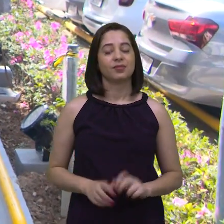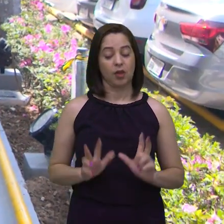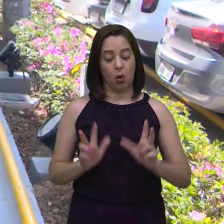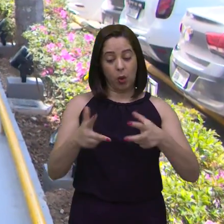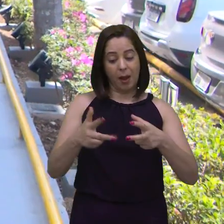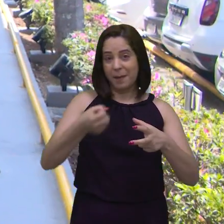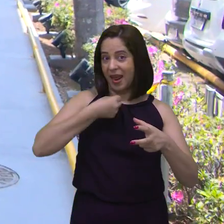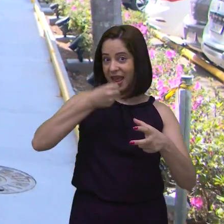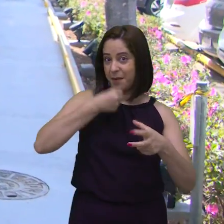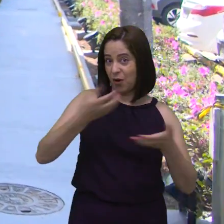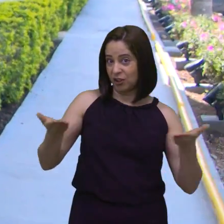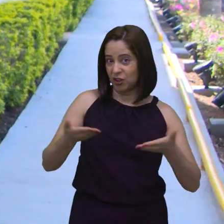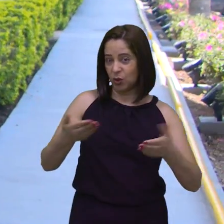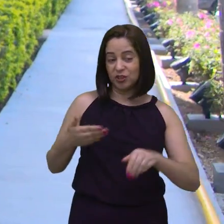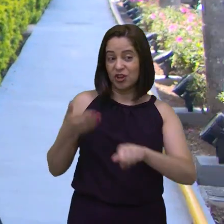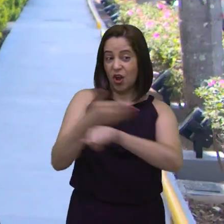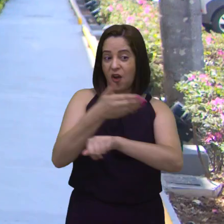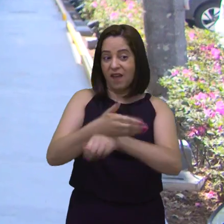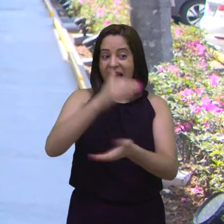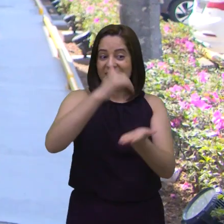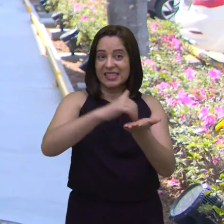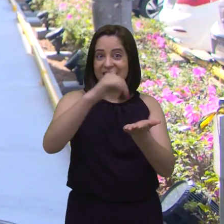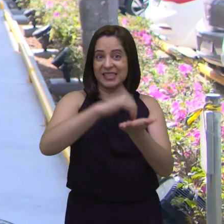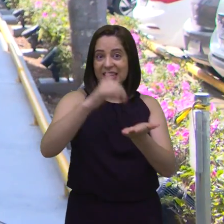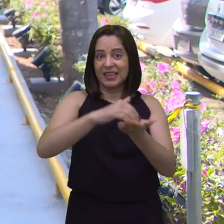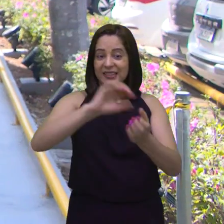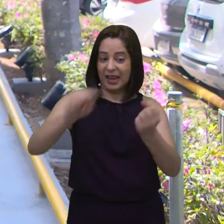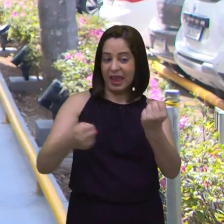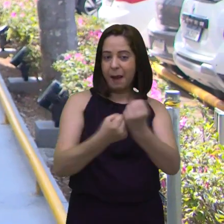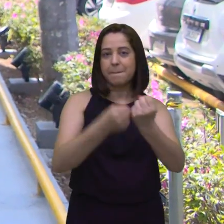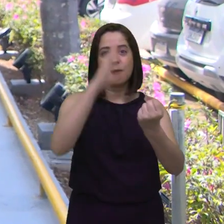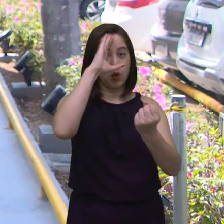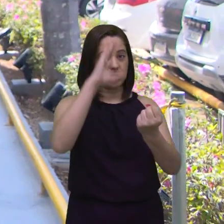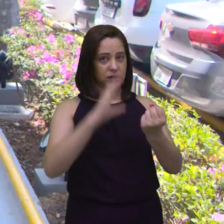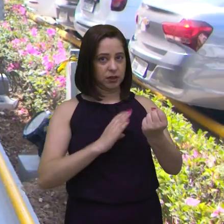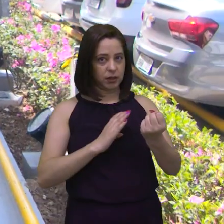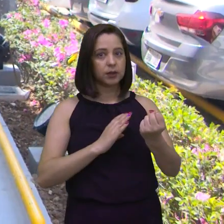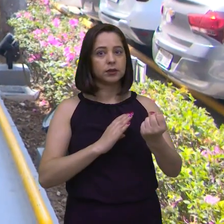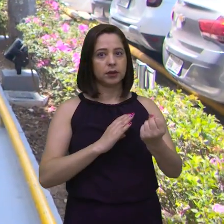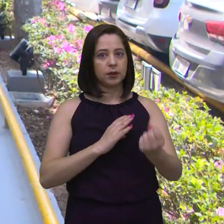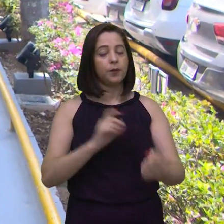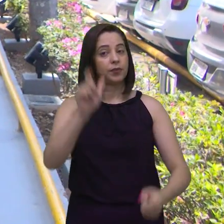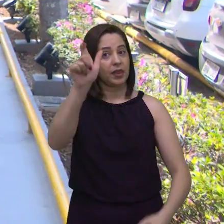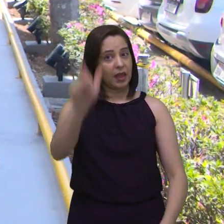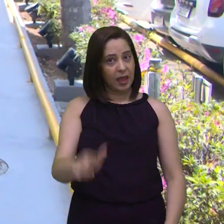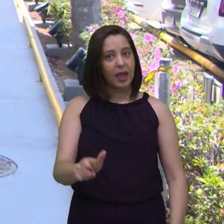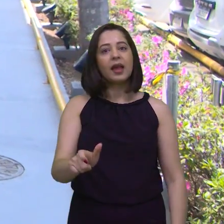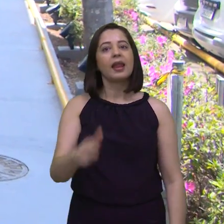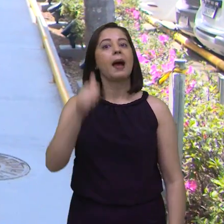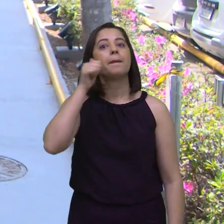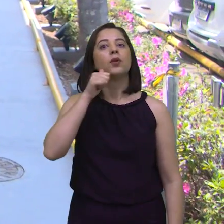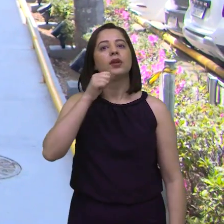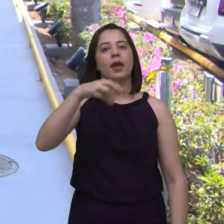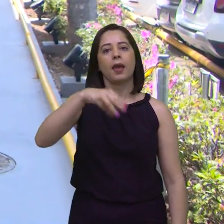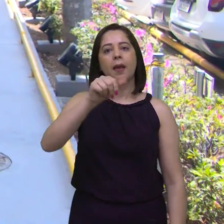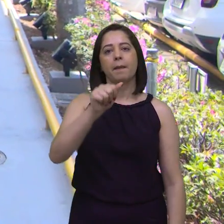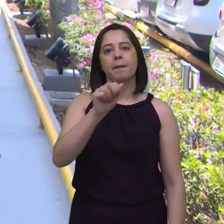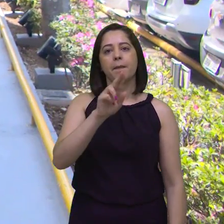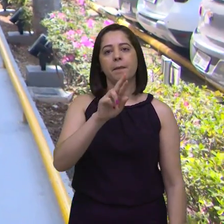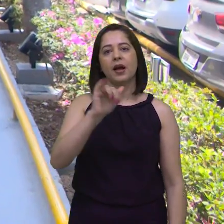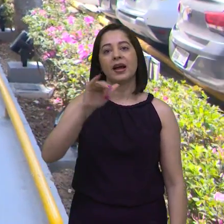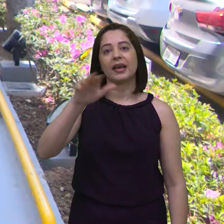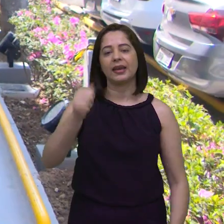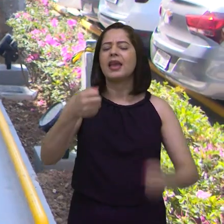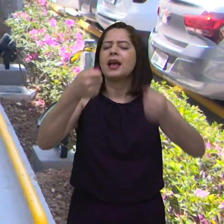No Câmara Repórter de hoje a gente deu um pulinho na Secretaria de Apoio Social ao Cidadão. Lá a gente foi recebido pela secretária adjunta Maria